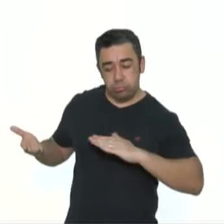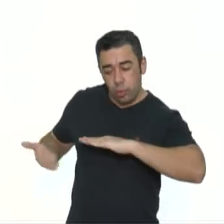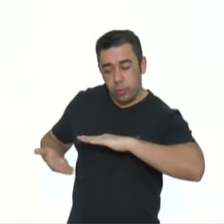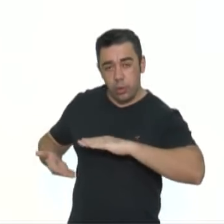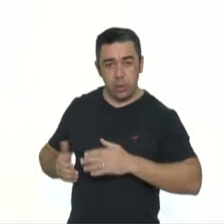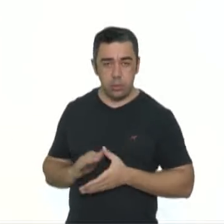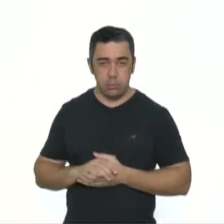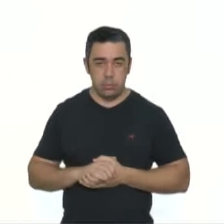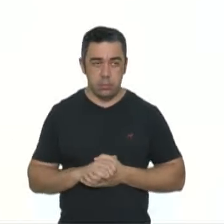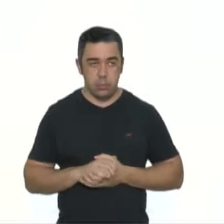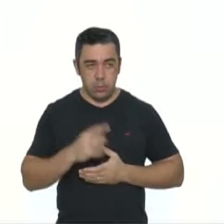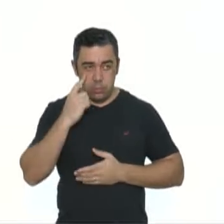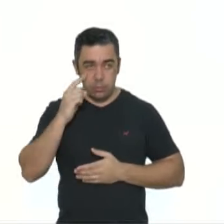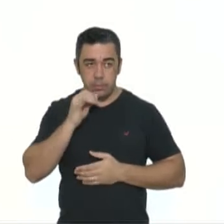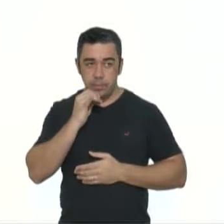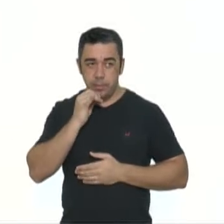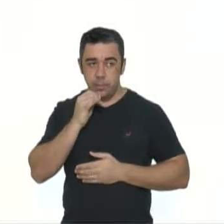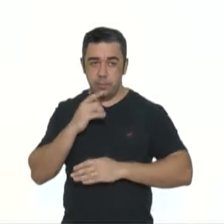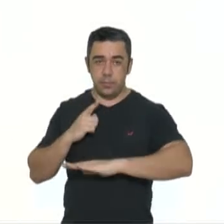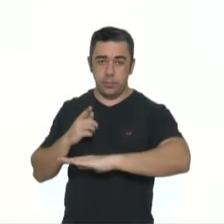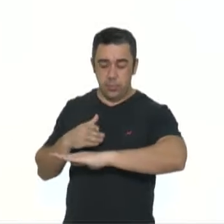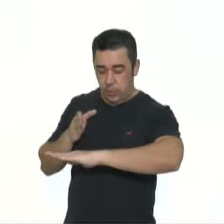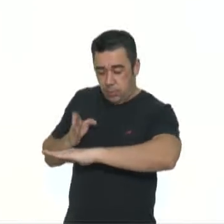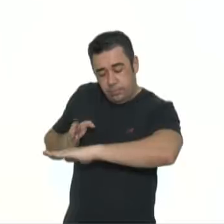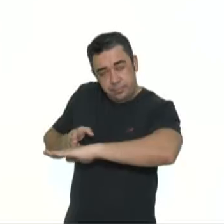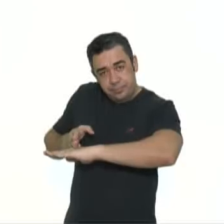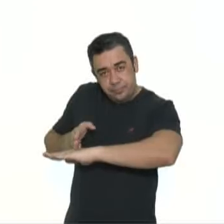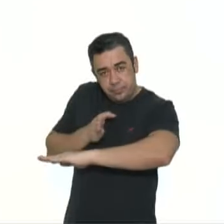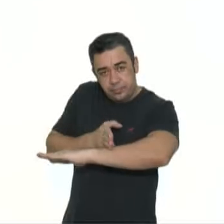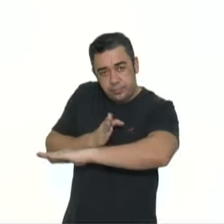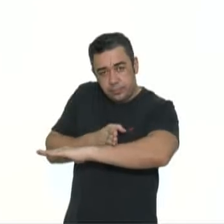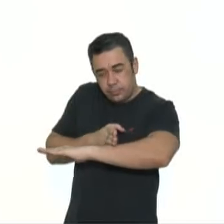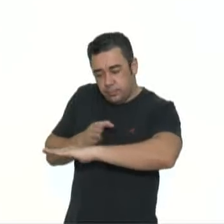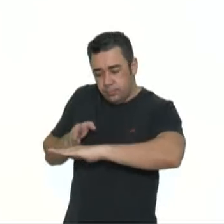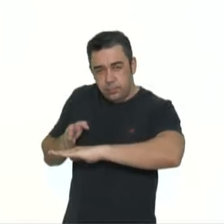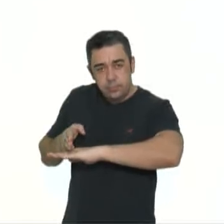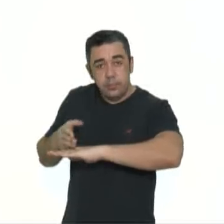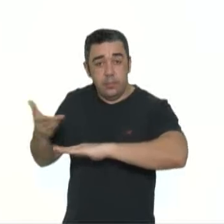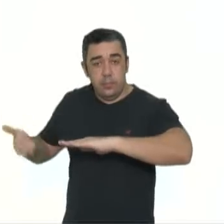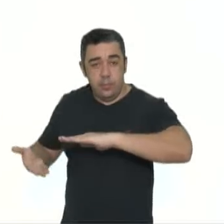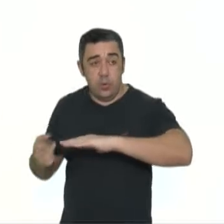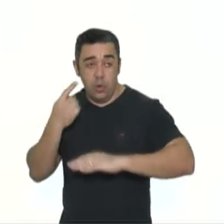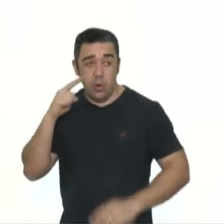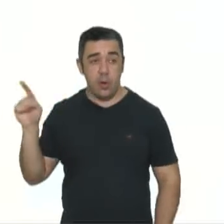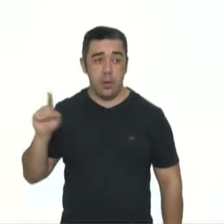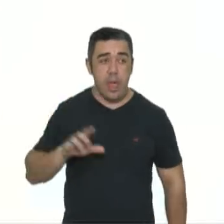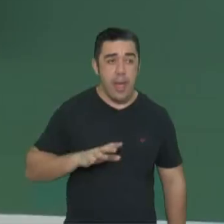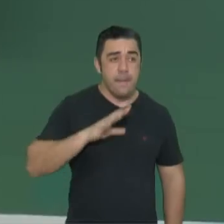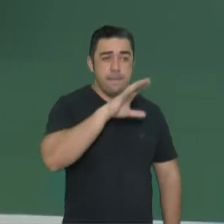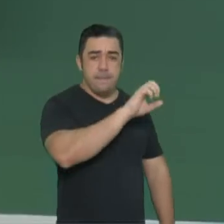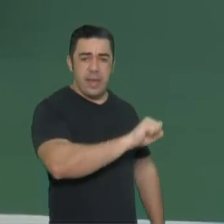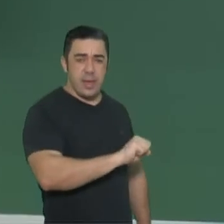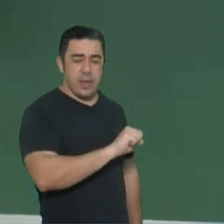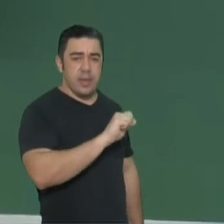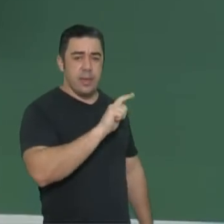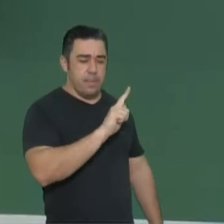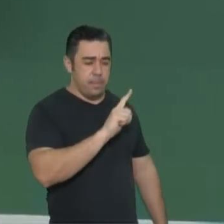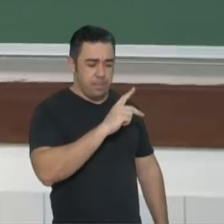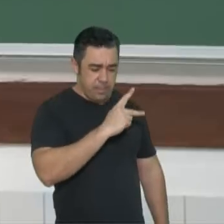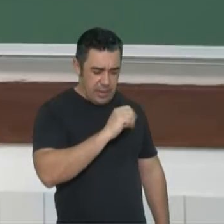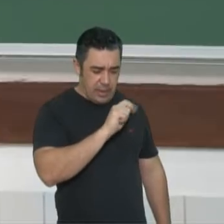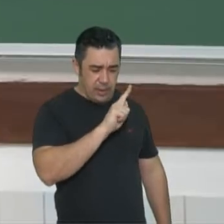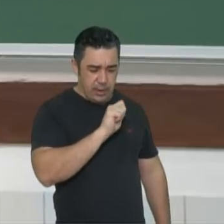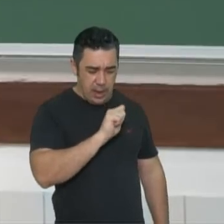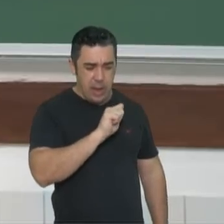Tem exemplos aqui para vocês, português arcaico. Elípticos, pegalaemos, são formas que caíram em desuso, hoje não usamos tanto mais.